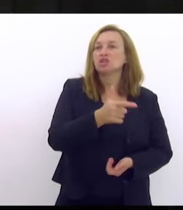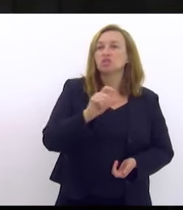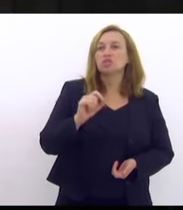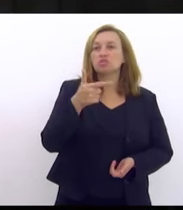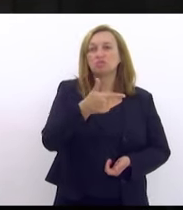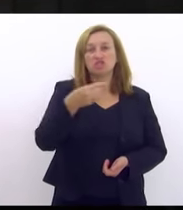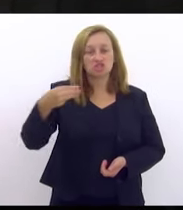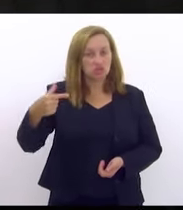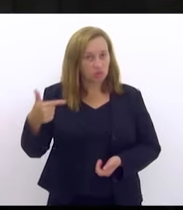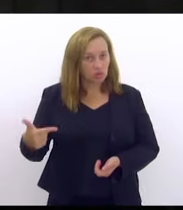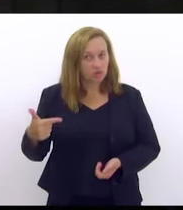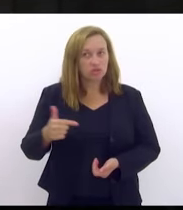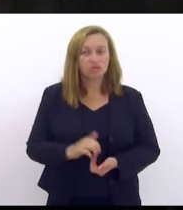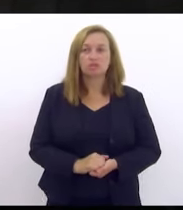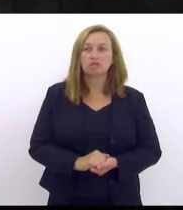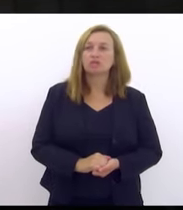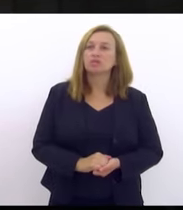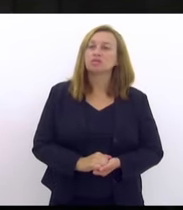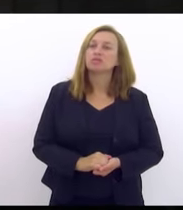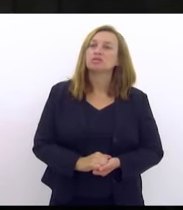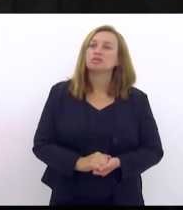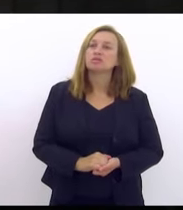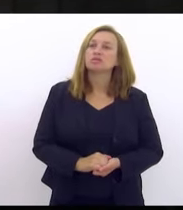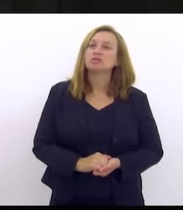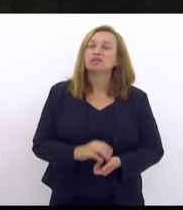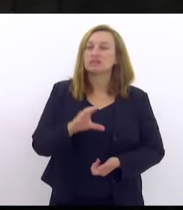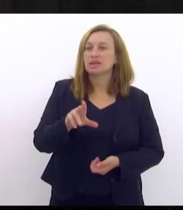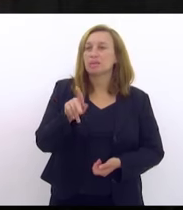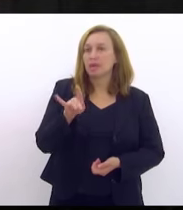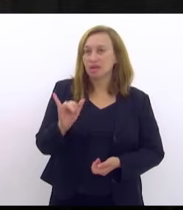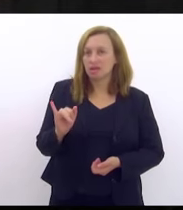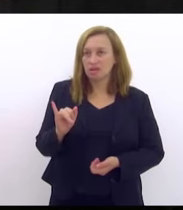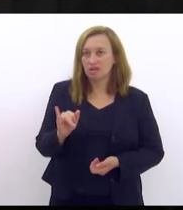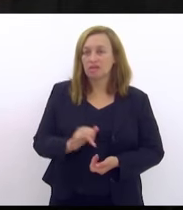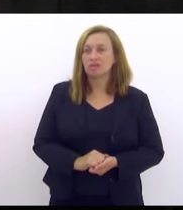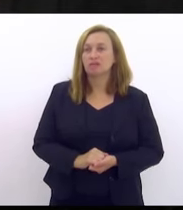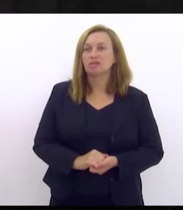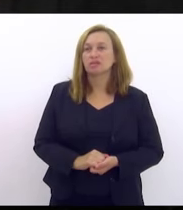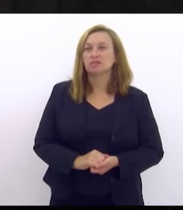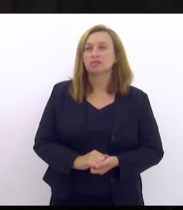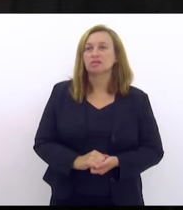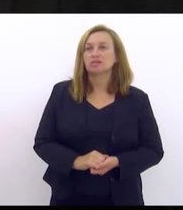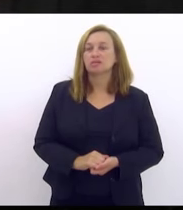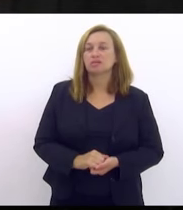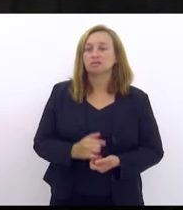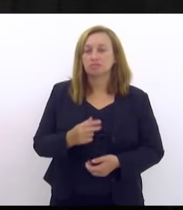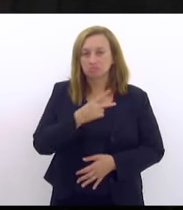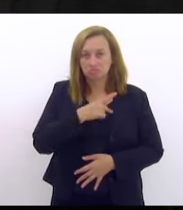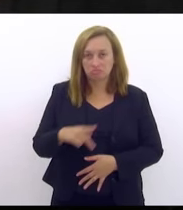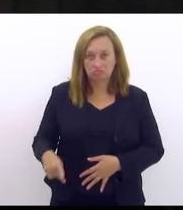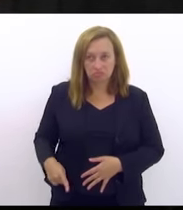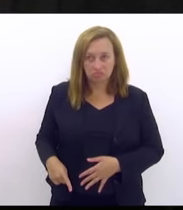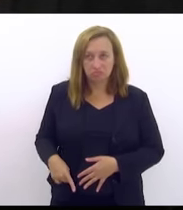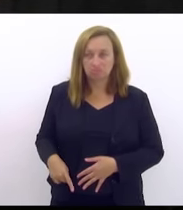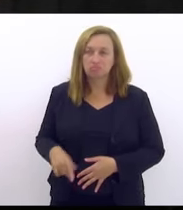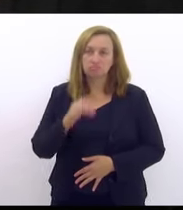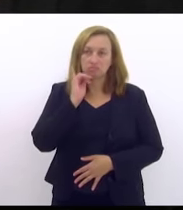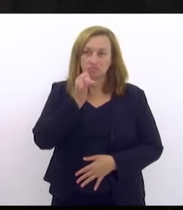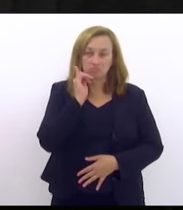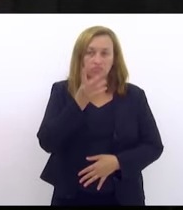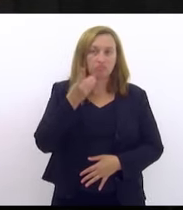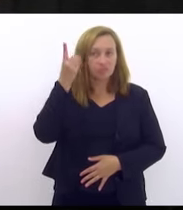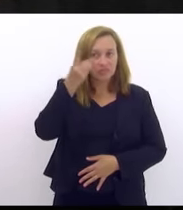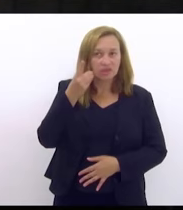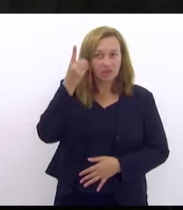2022, fizemos aqui uma CPI, que eu presidi. Relator foi o